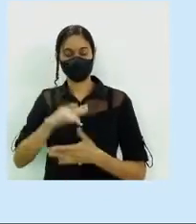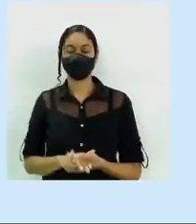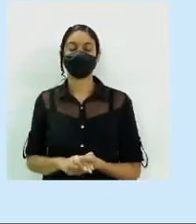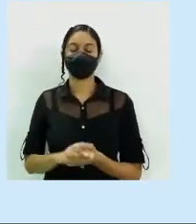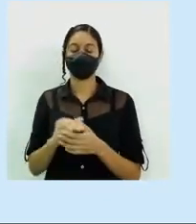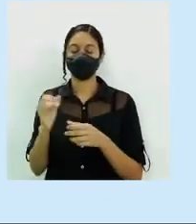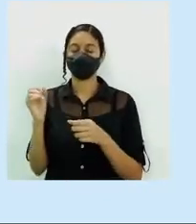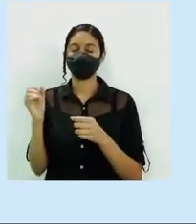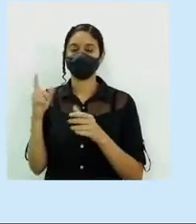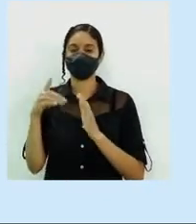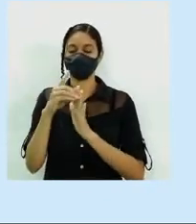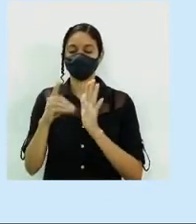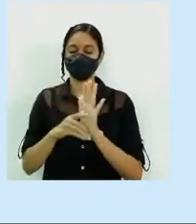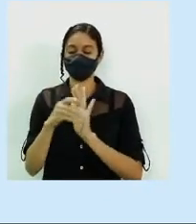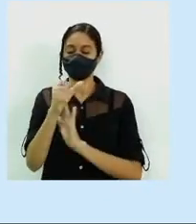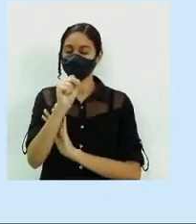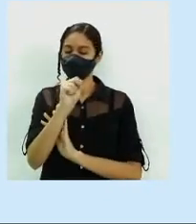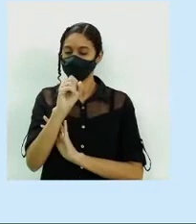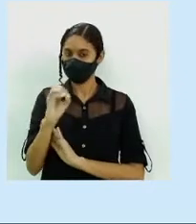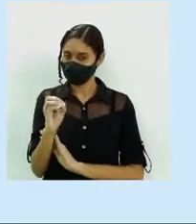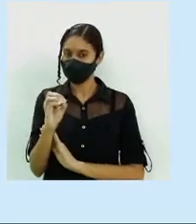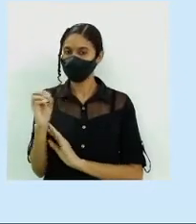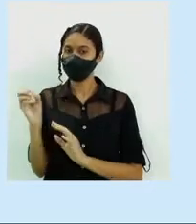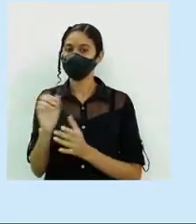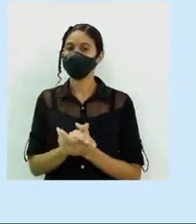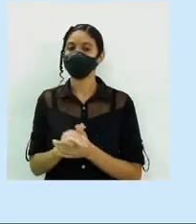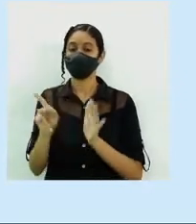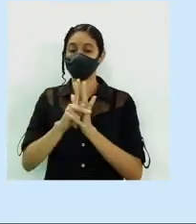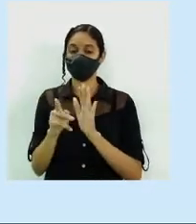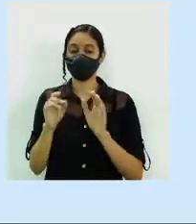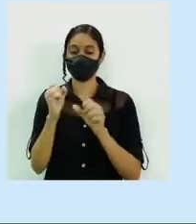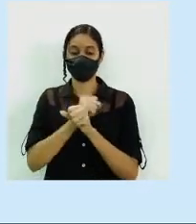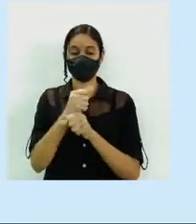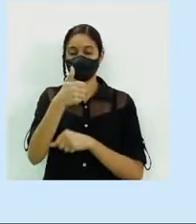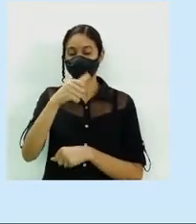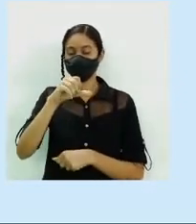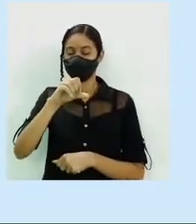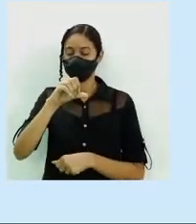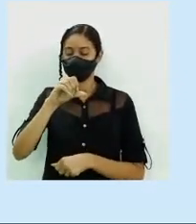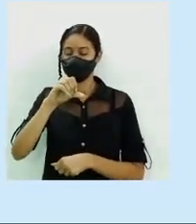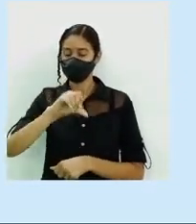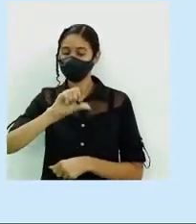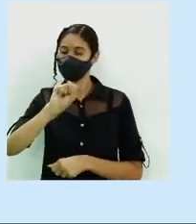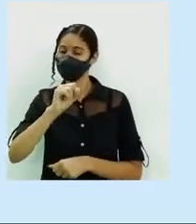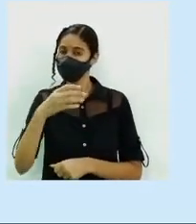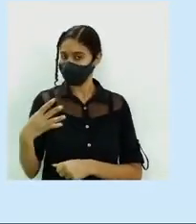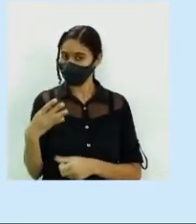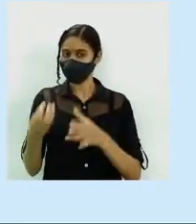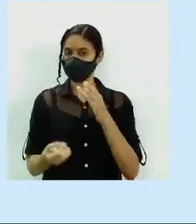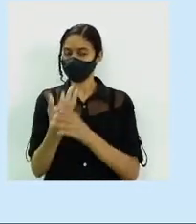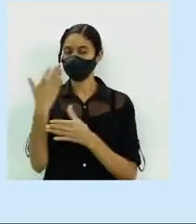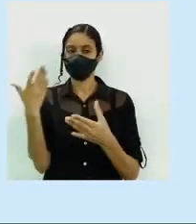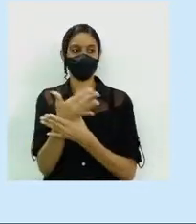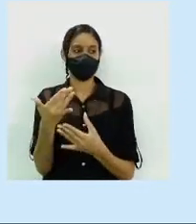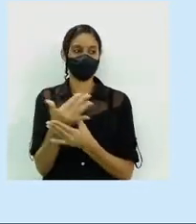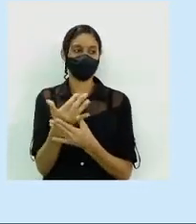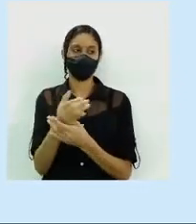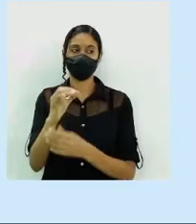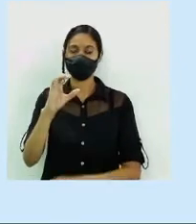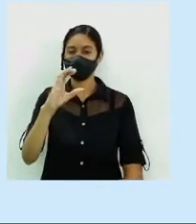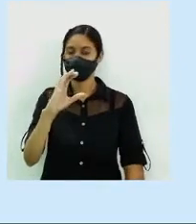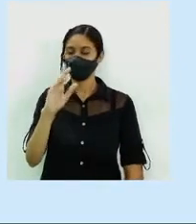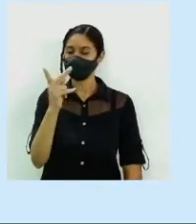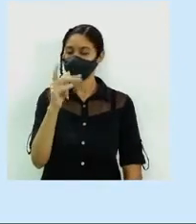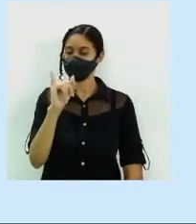década de 80, de 1980, especificamente de 84. Ele surge lá em Chicago, dentro do